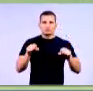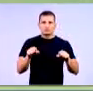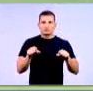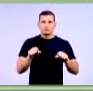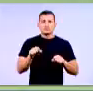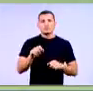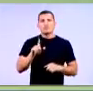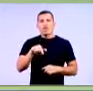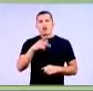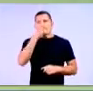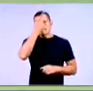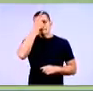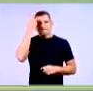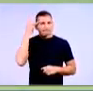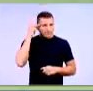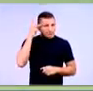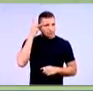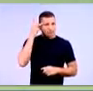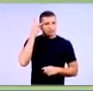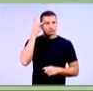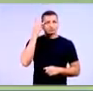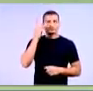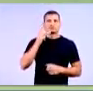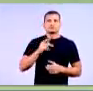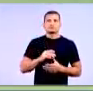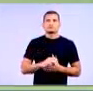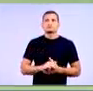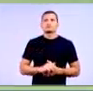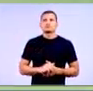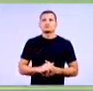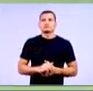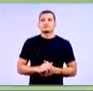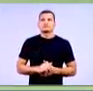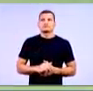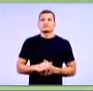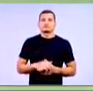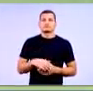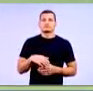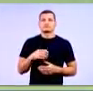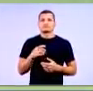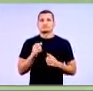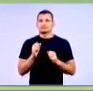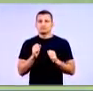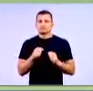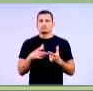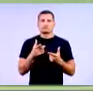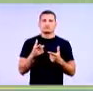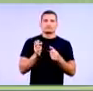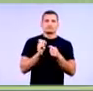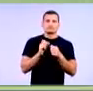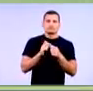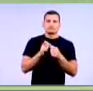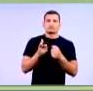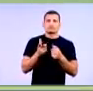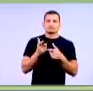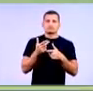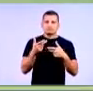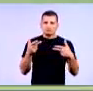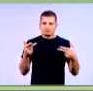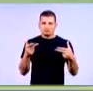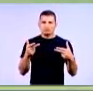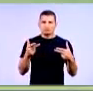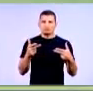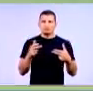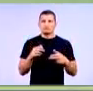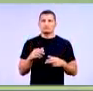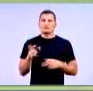as pessoas que irão interagir com o sistema, né? Então vão solicitar ações e vai receber reações,